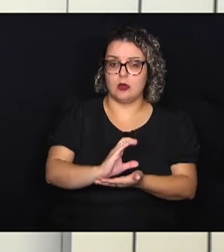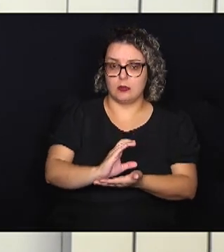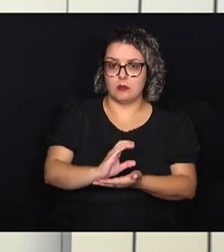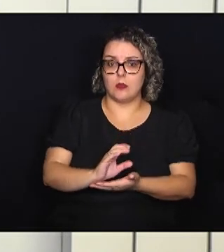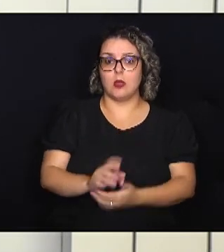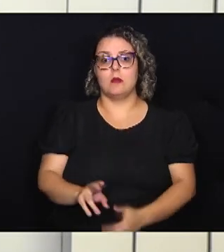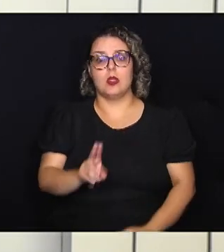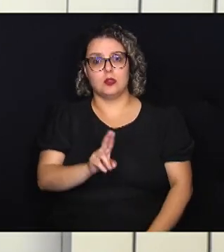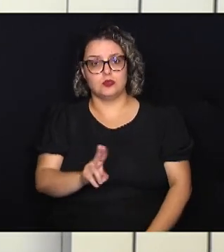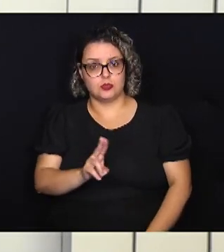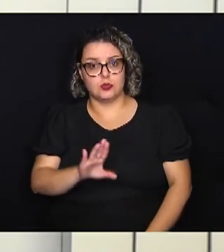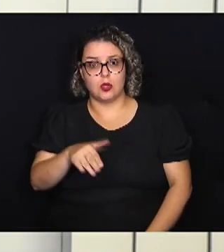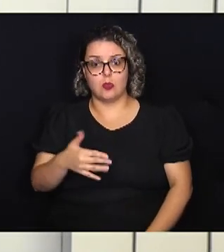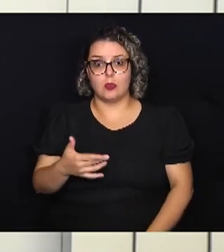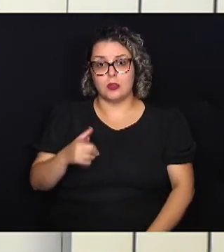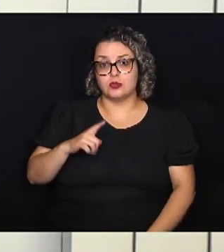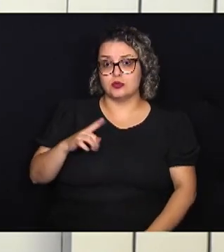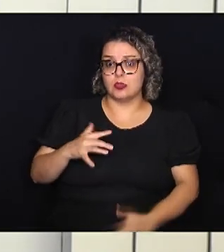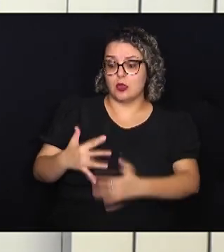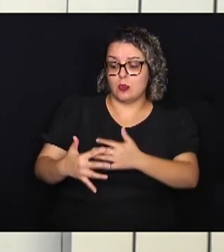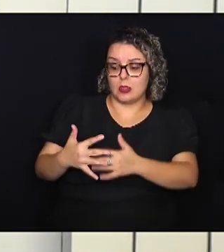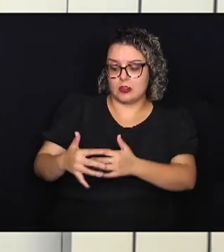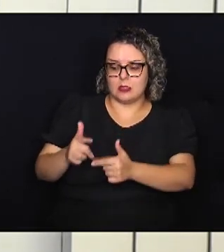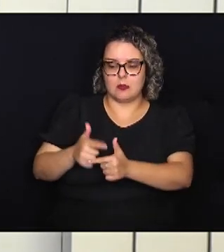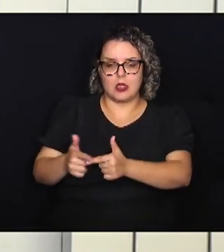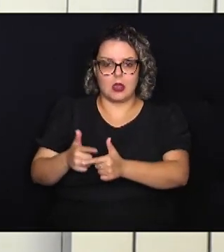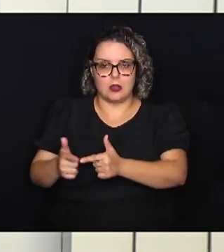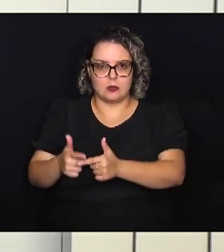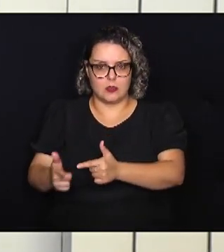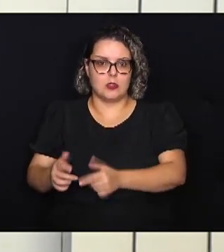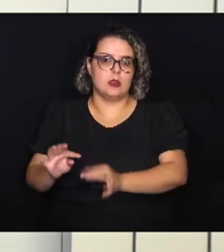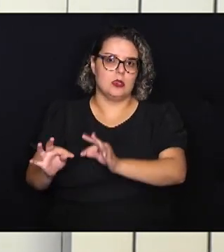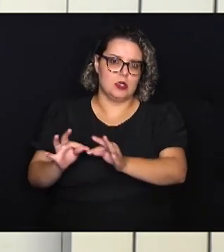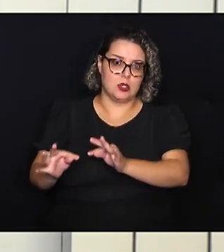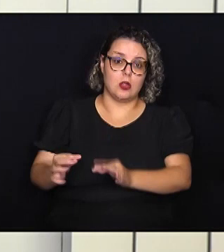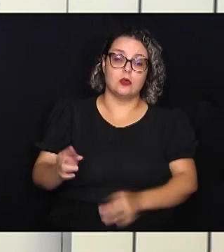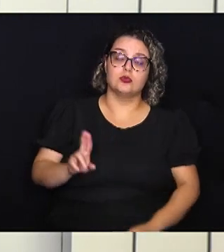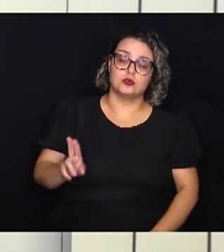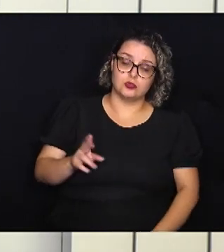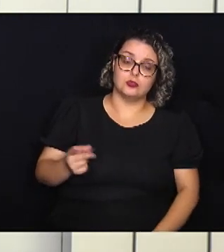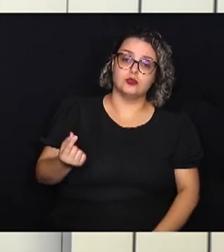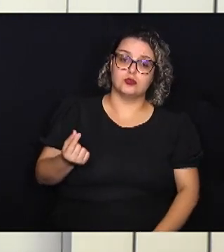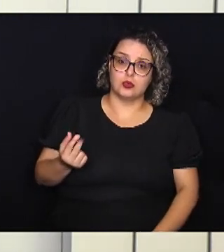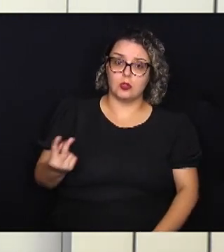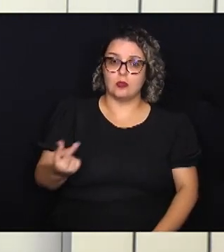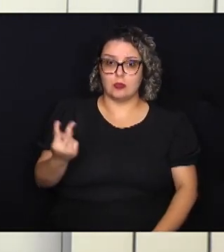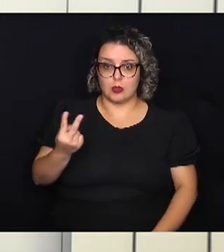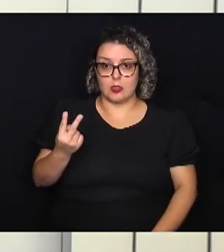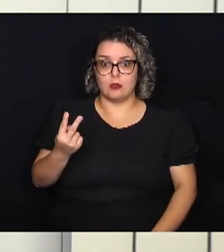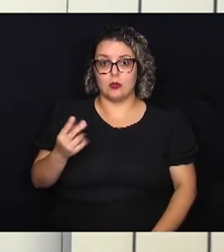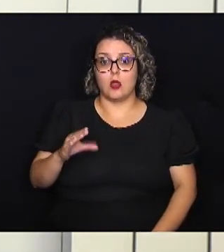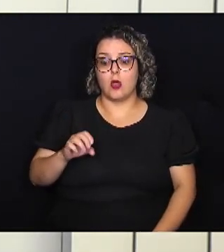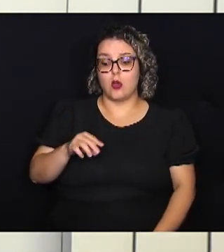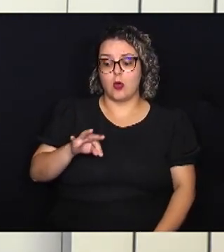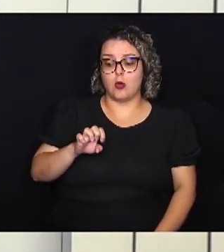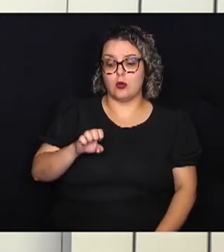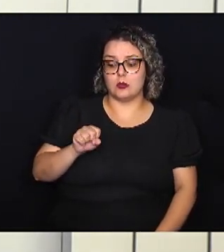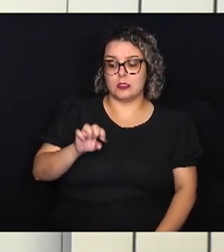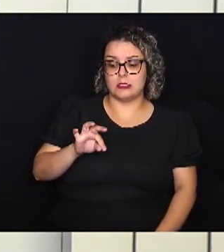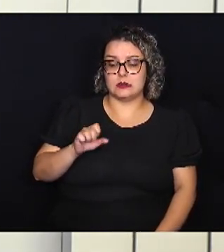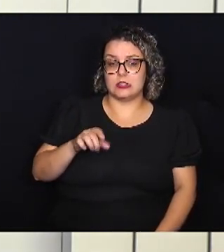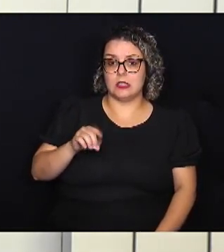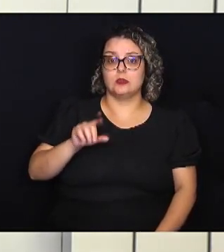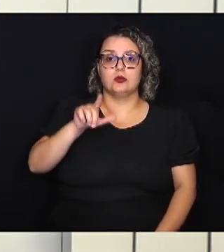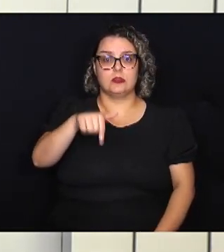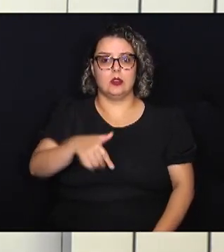quando houver o impedimento técnico da utilização dos valores que venha a ser contestado posteriormente